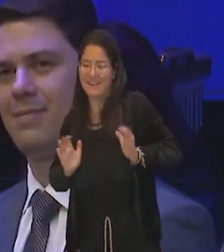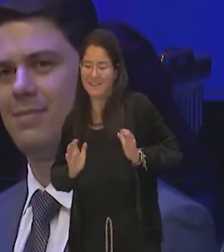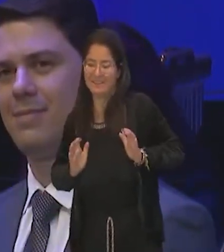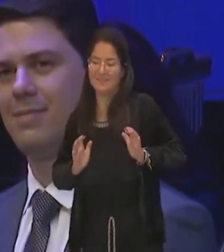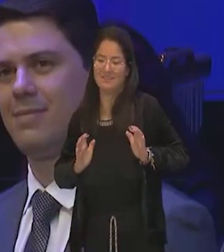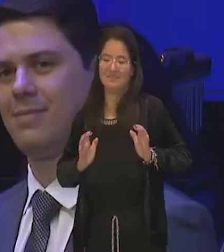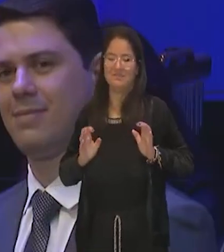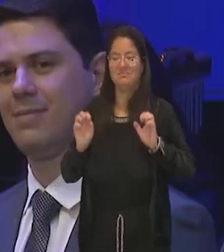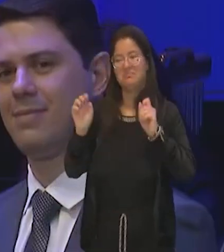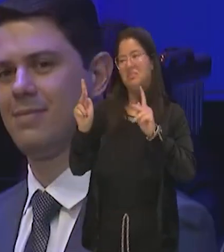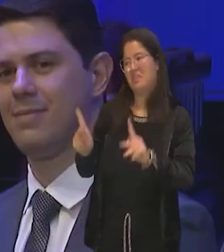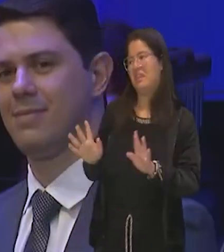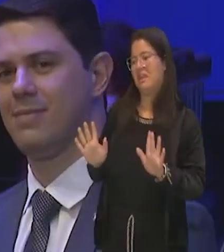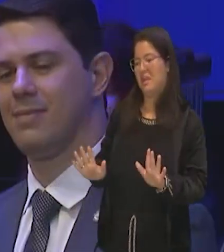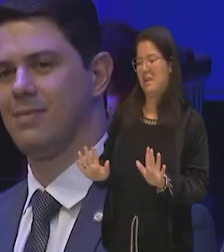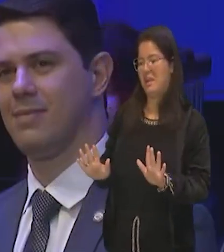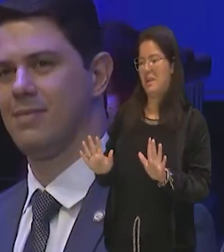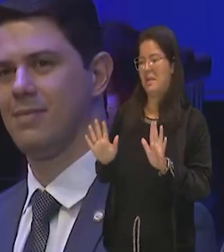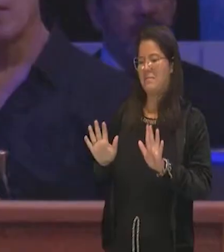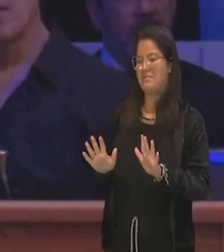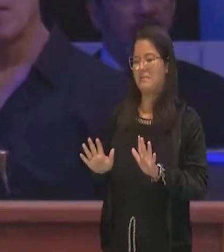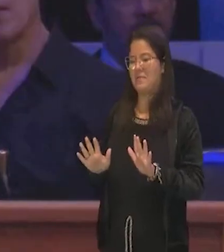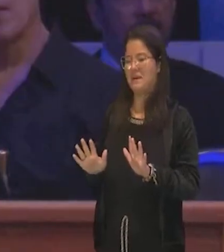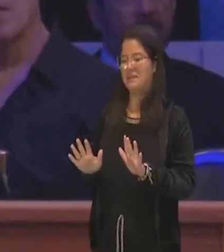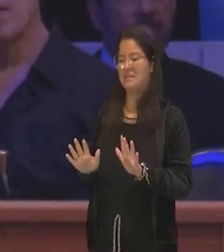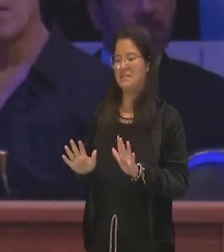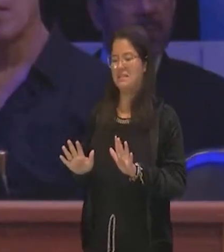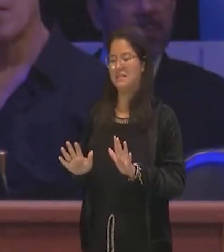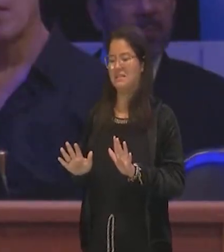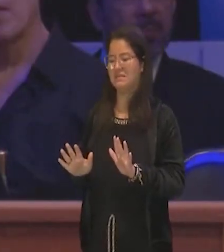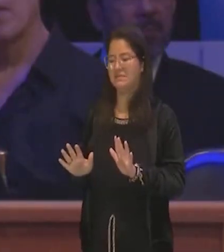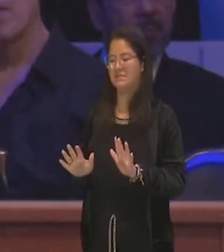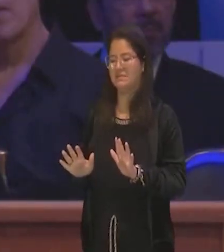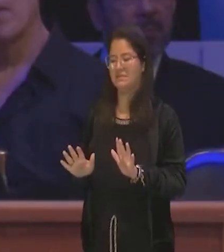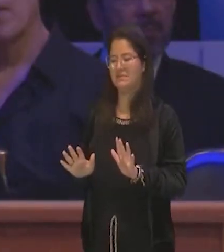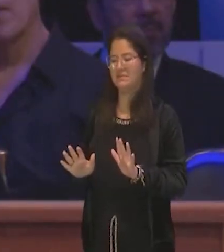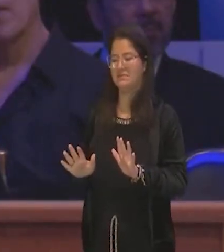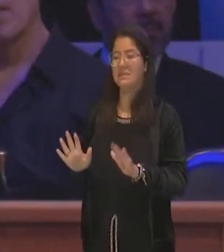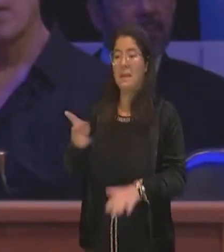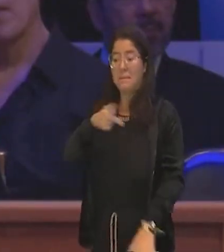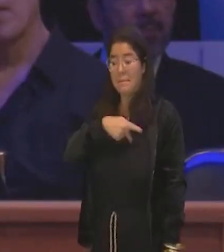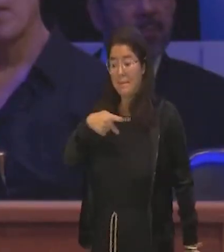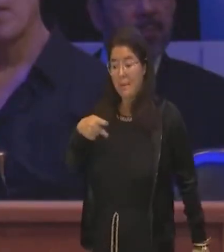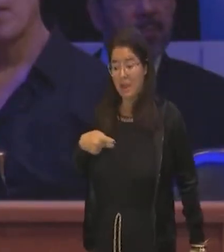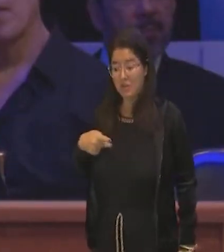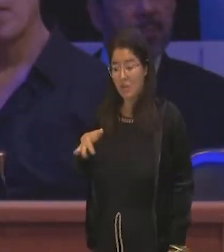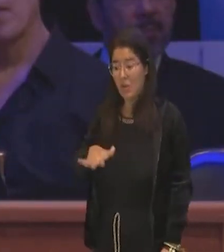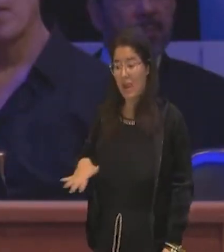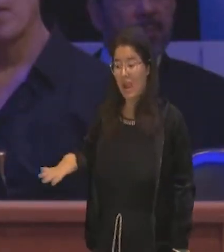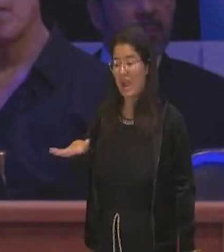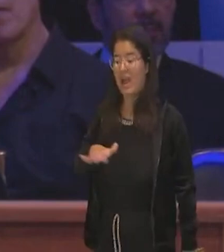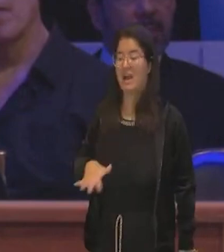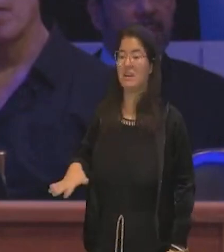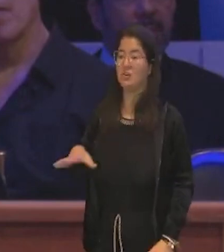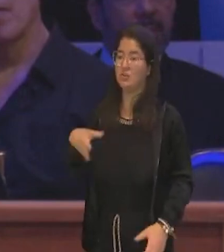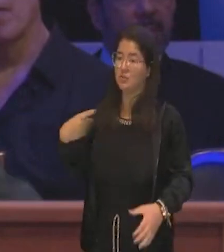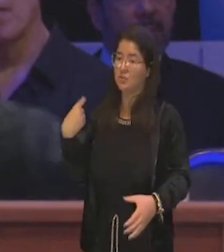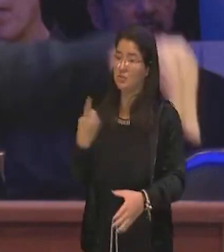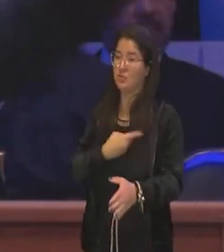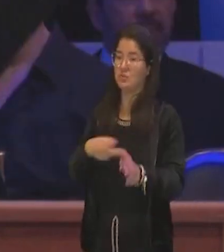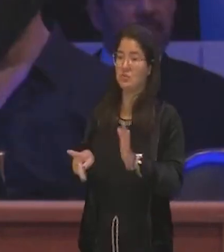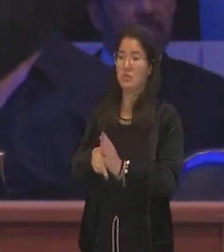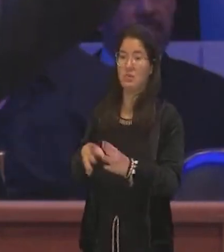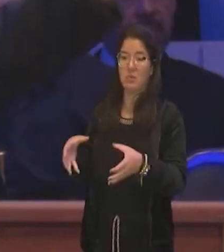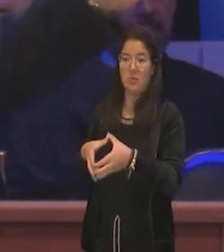aí sim, mas em se tratando de pastores de nossa convenção,